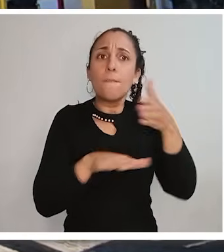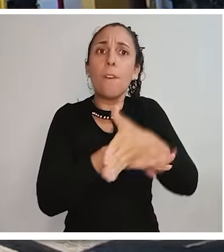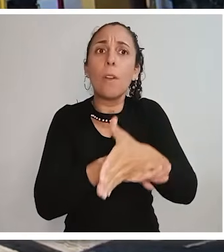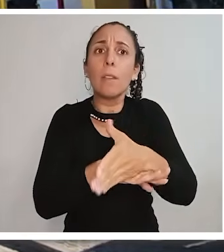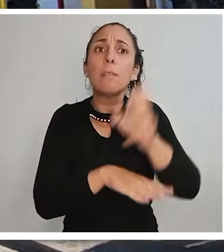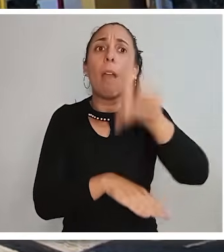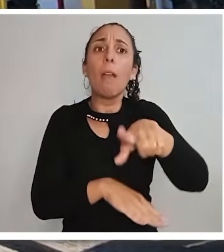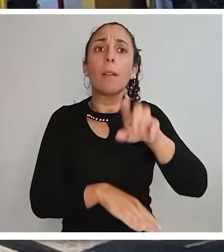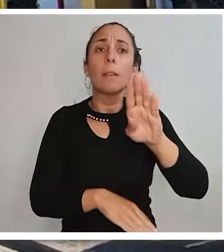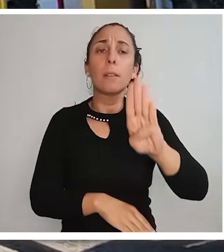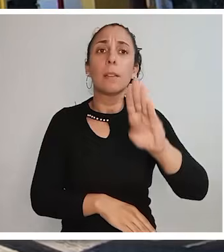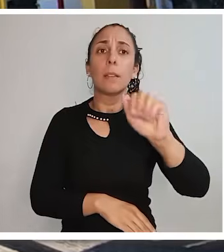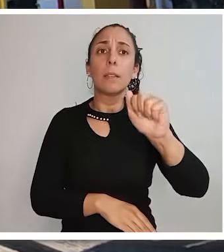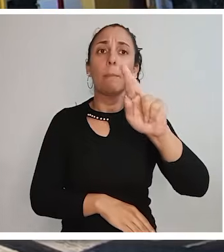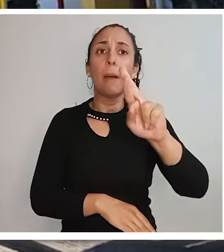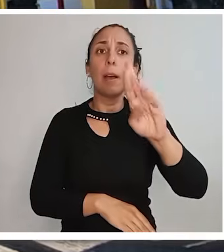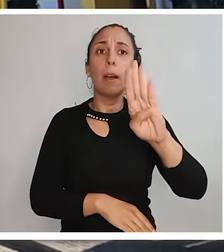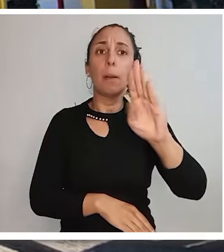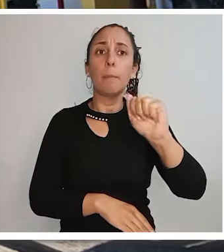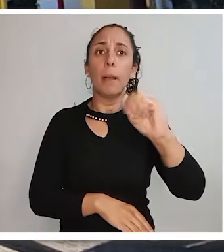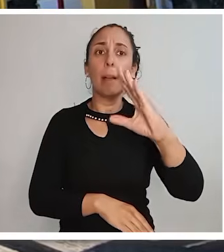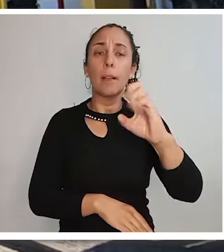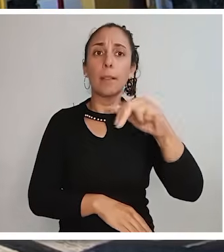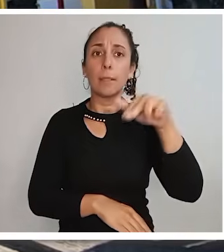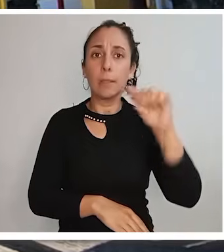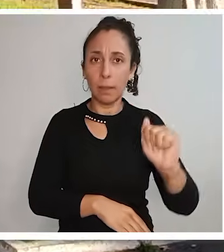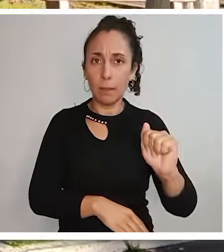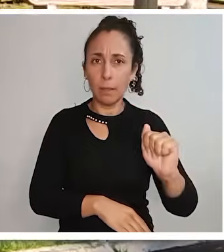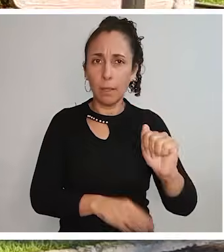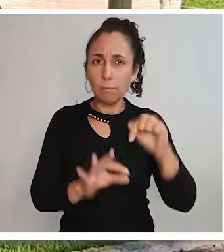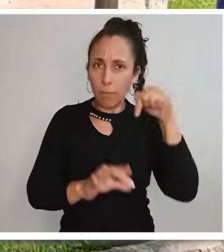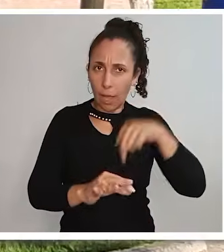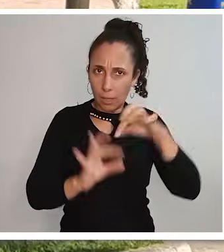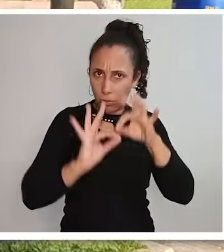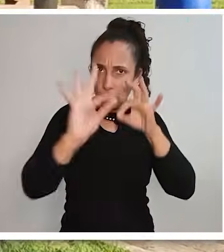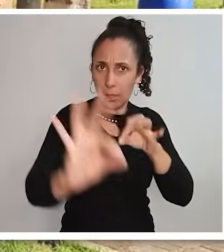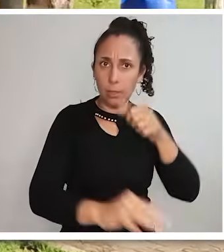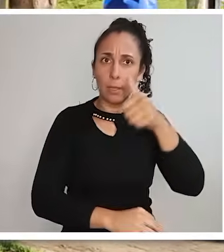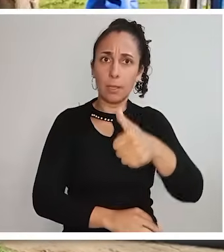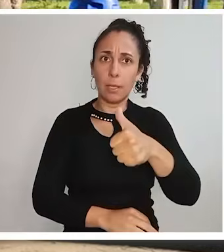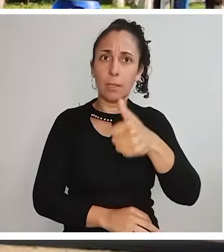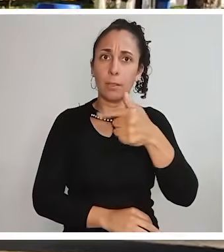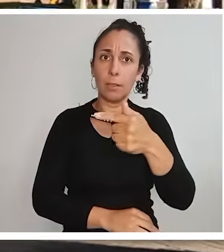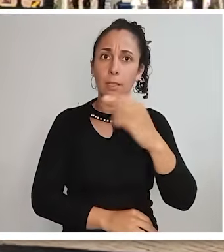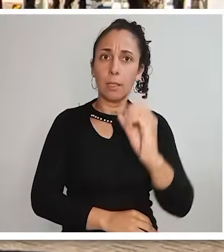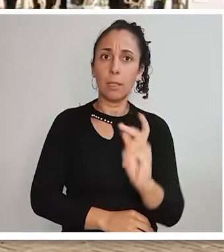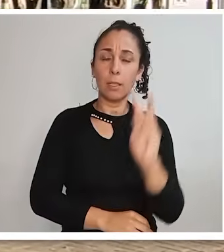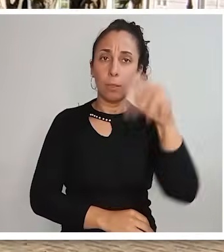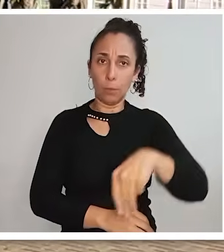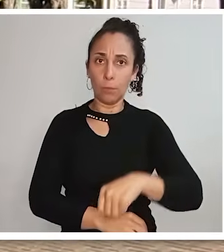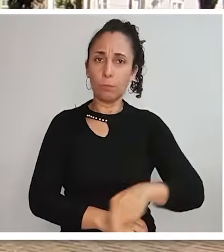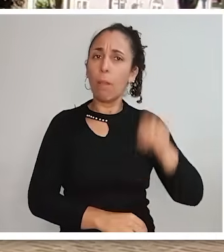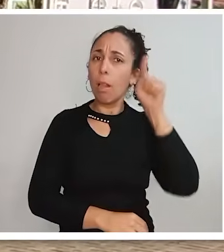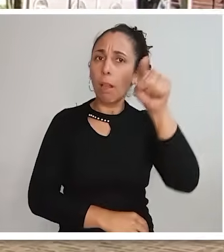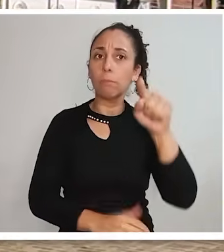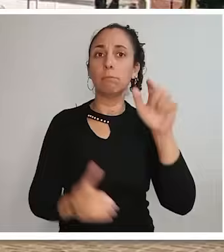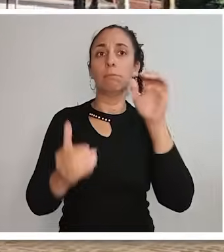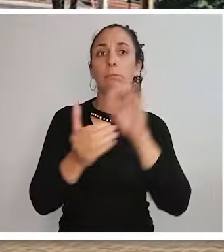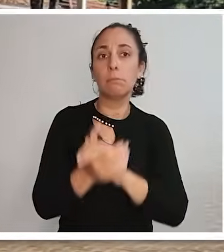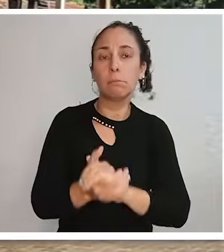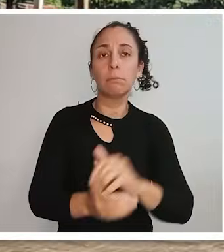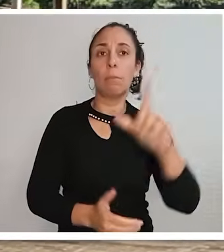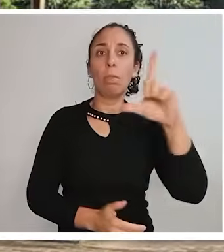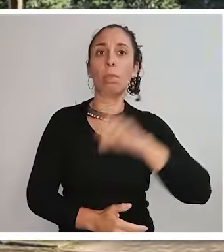veio diretamente para cá. Ele foi primeiro para Barbacena, que fica a mais ou menos 170 quilômetros daqui. E lá ele constituiu